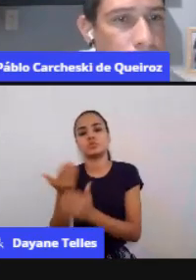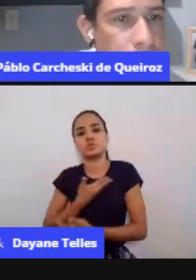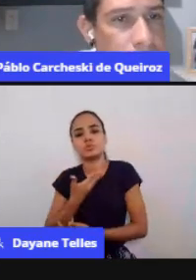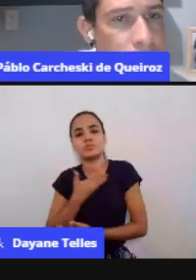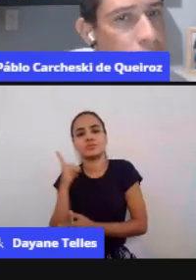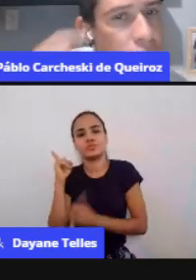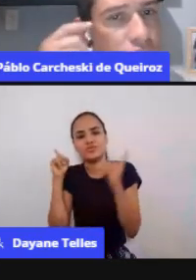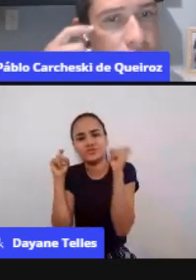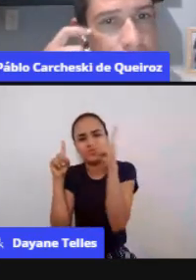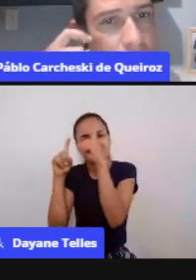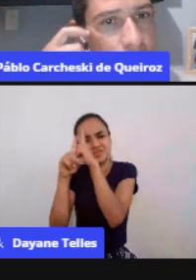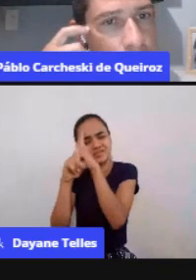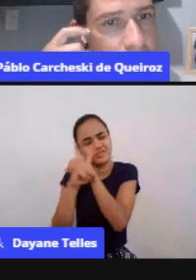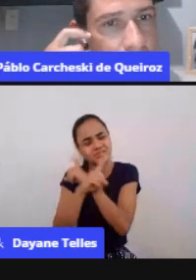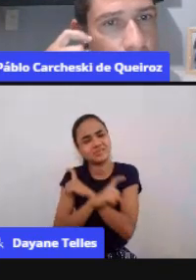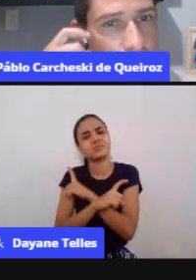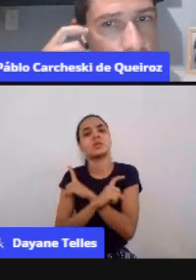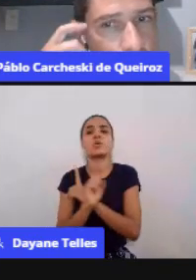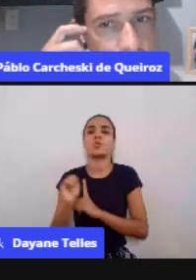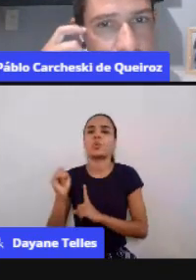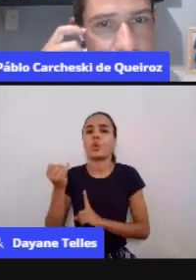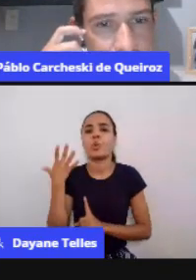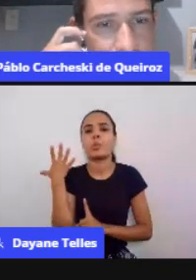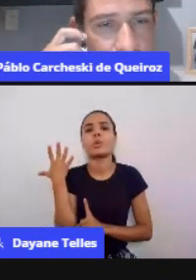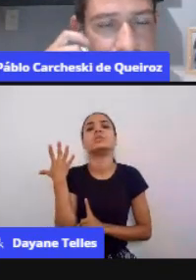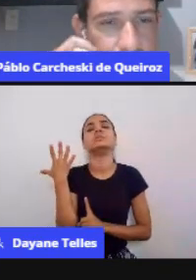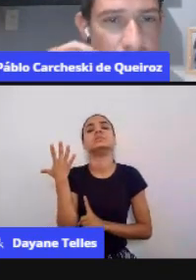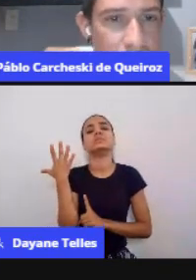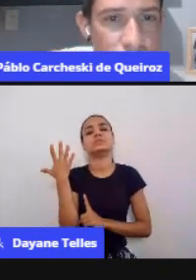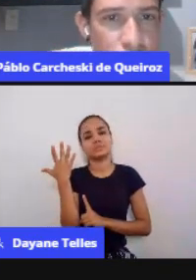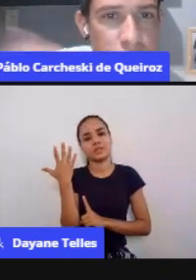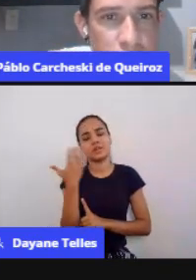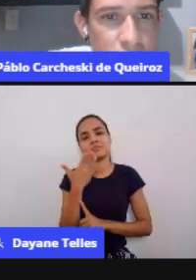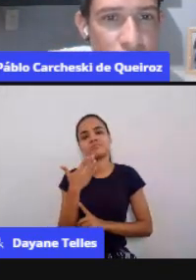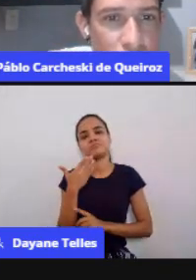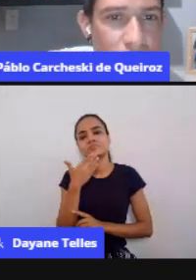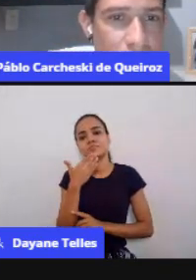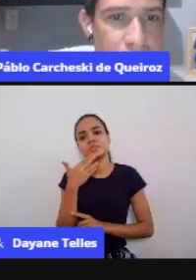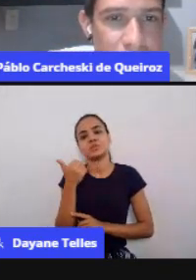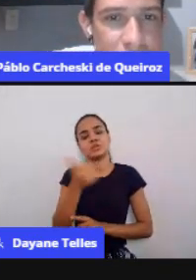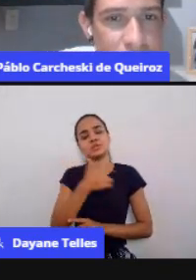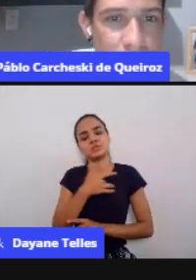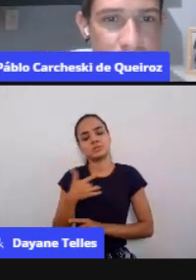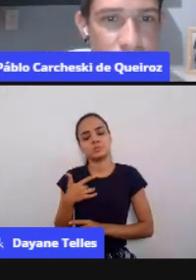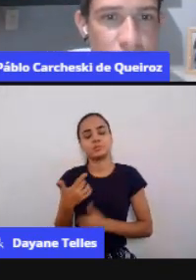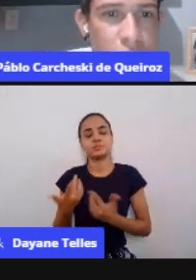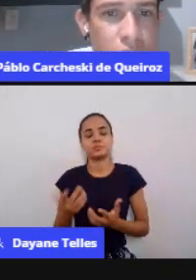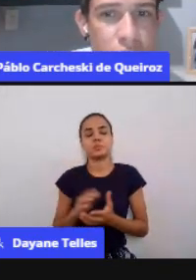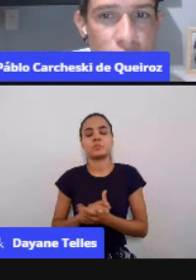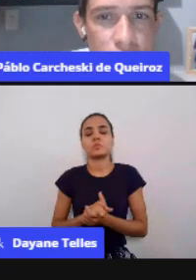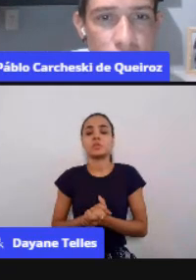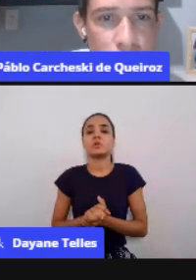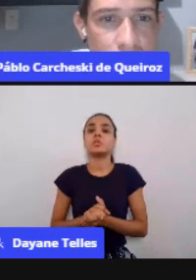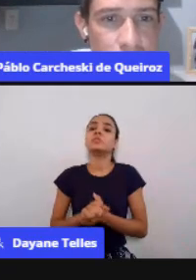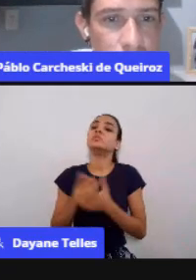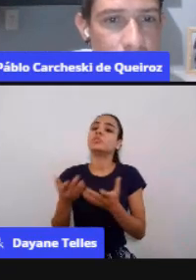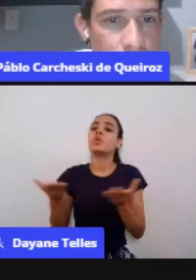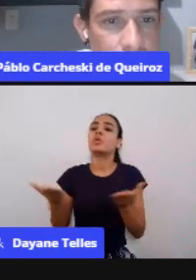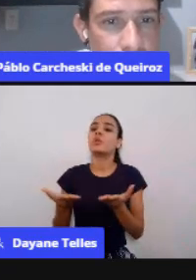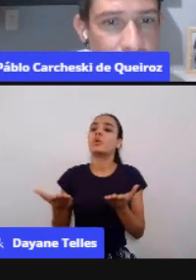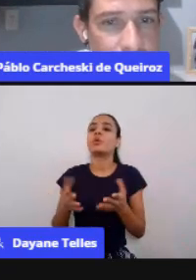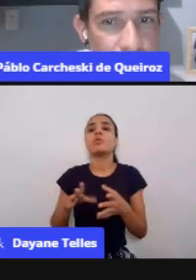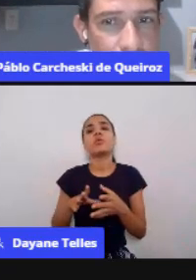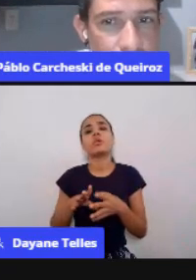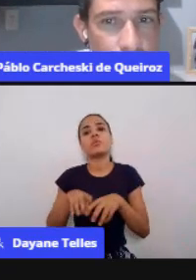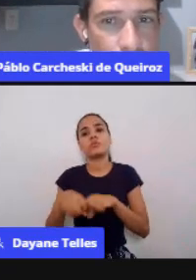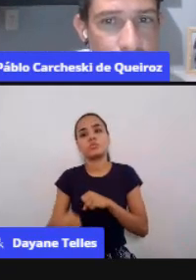pedir pensamentos positivos, para que a gente possa logo estar nas nossas formações, podendo dialogar presencialmente, e nós voltarmos para